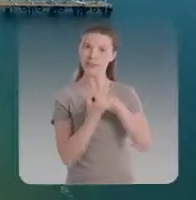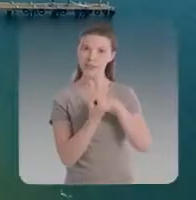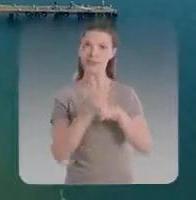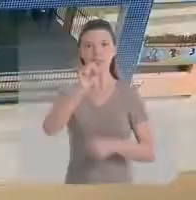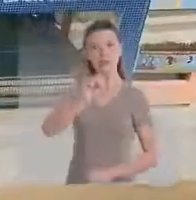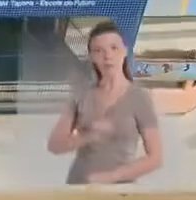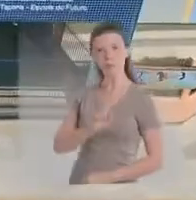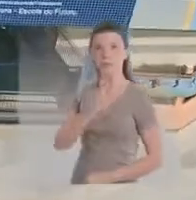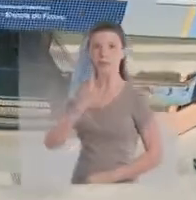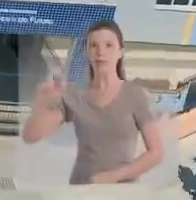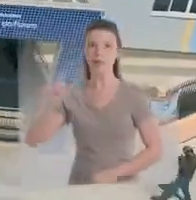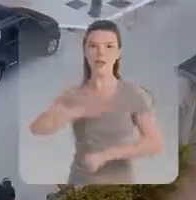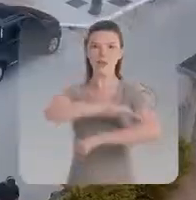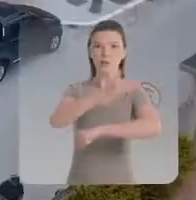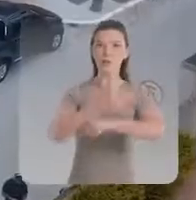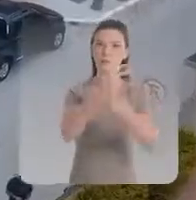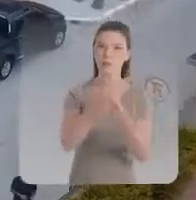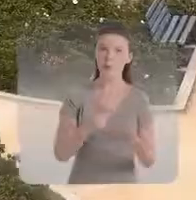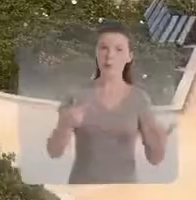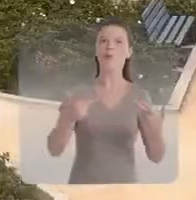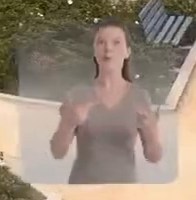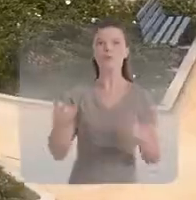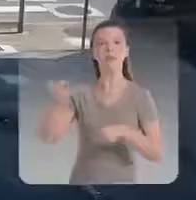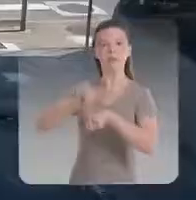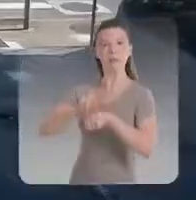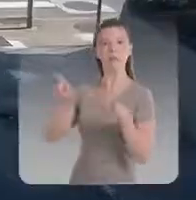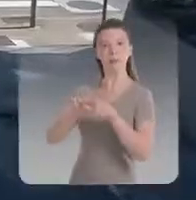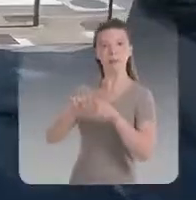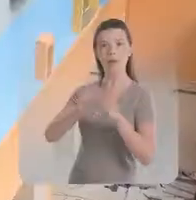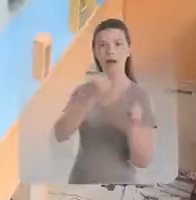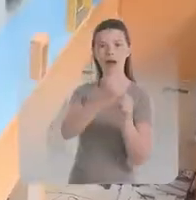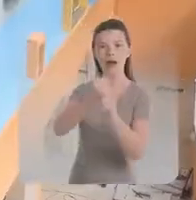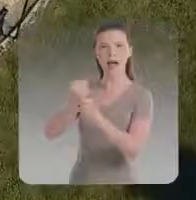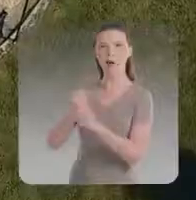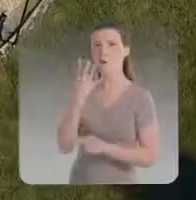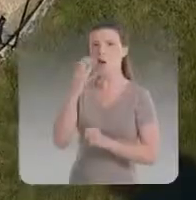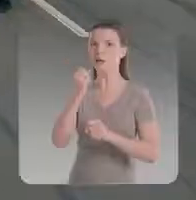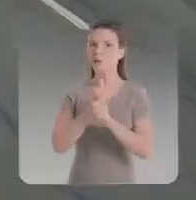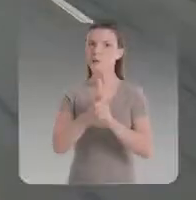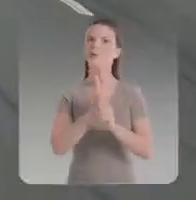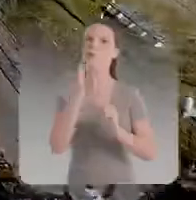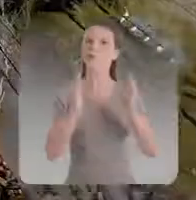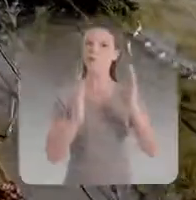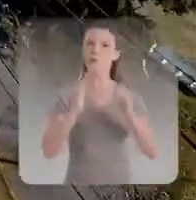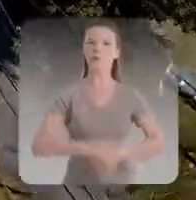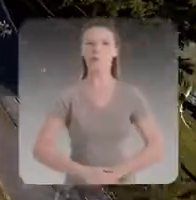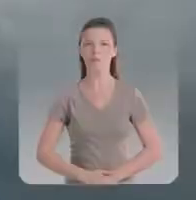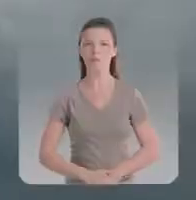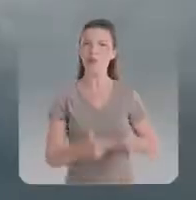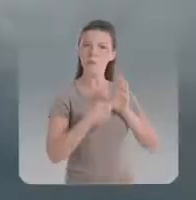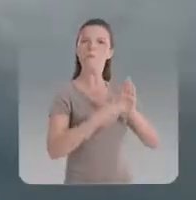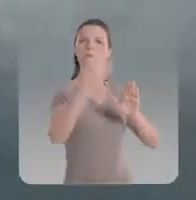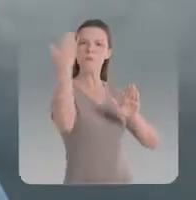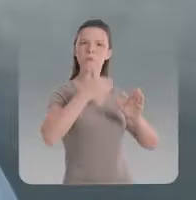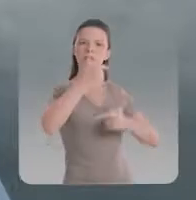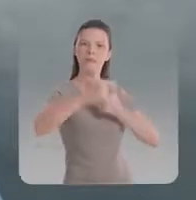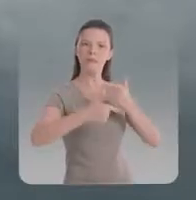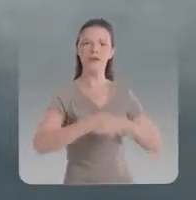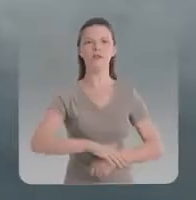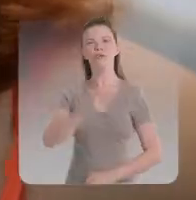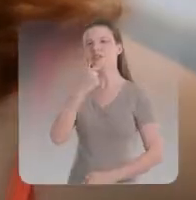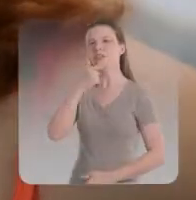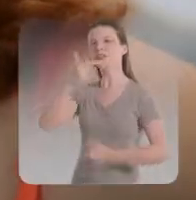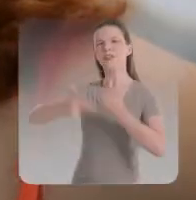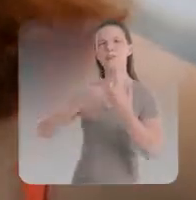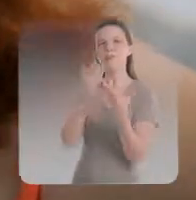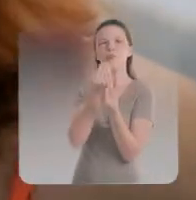no norte da ilha, sul, leste, nos morros, no centro. Pense em 4 anos que renderam. É um cara que mostrou serviço mesmo,